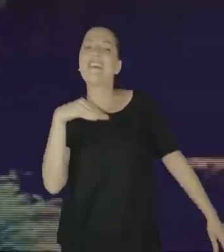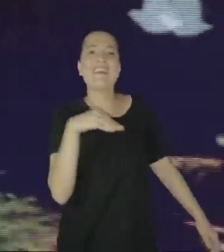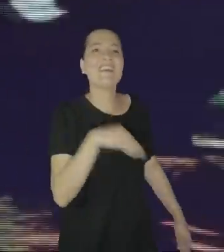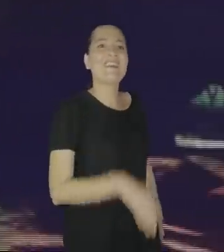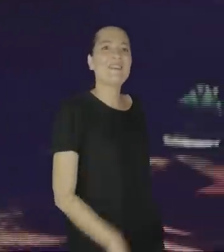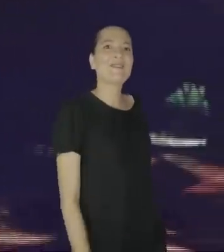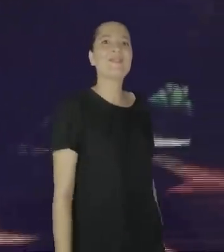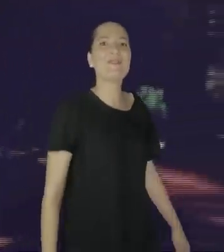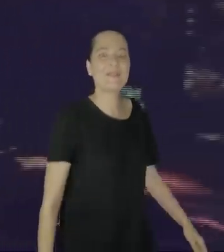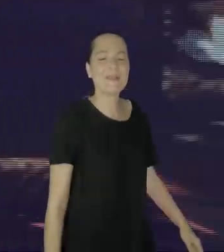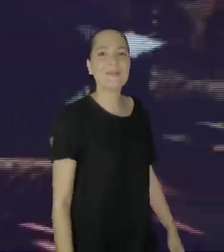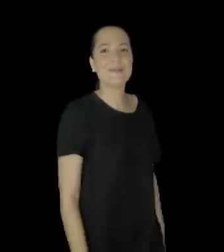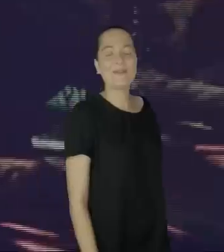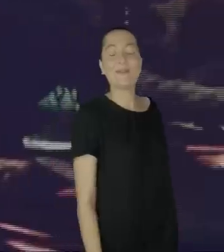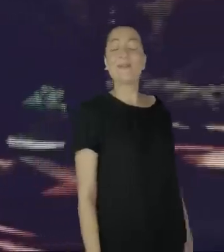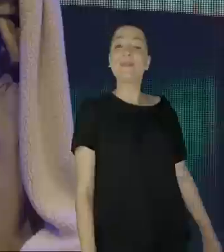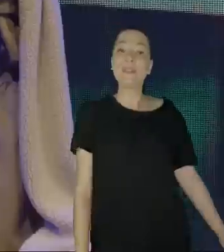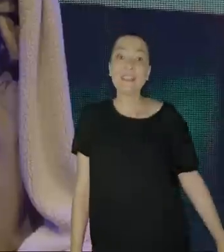mensageiro